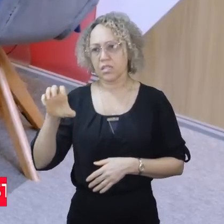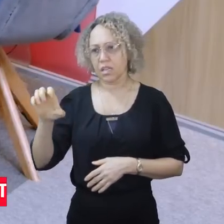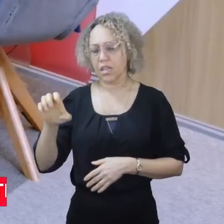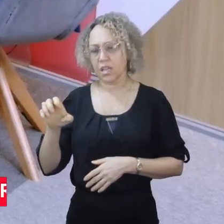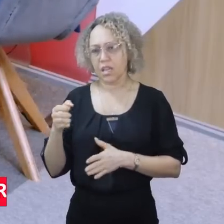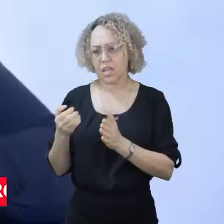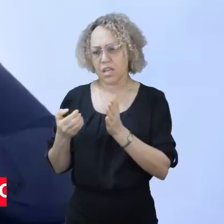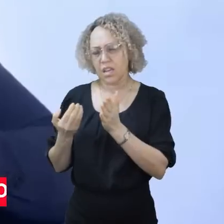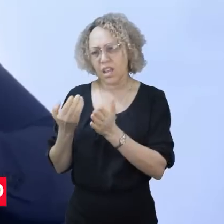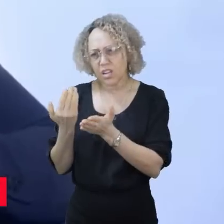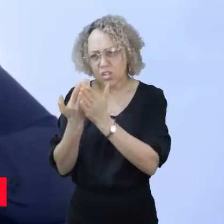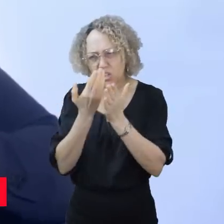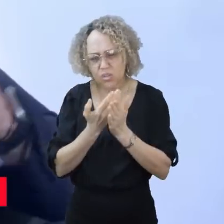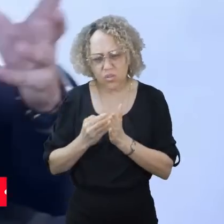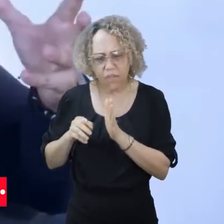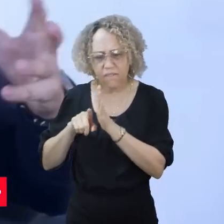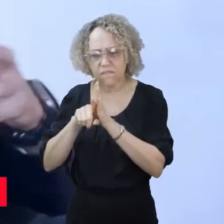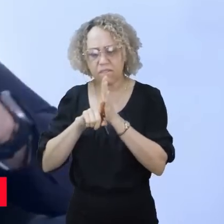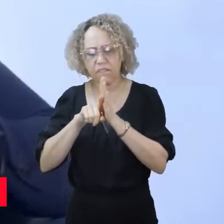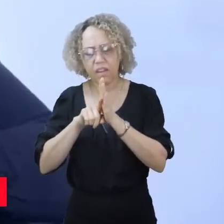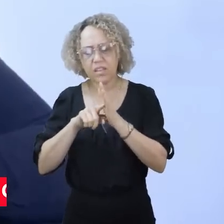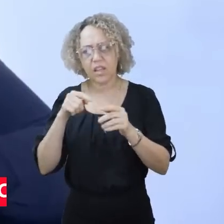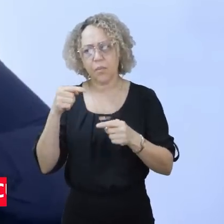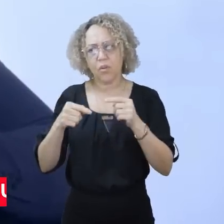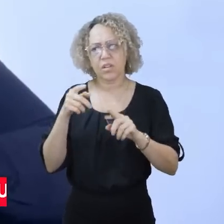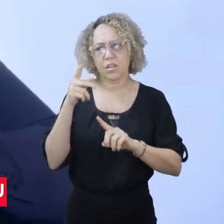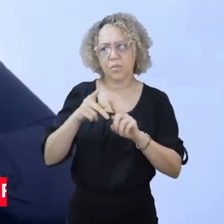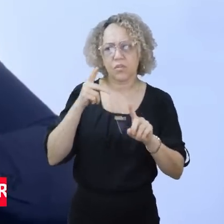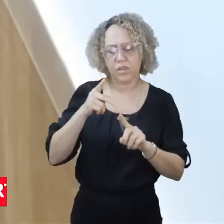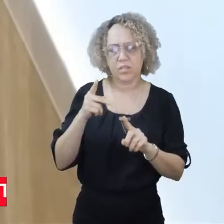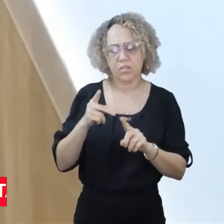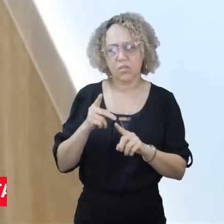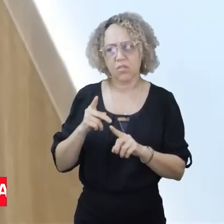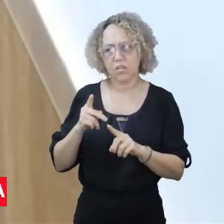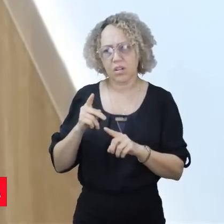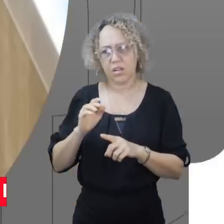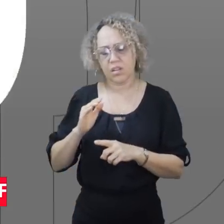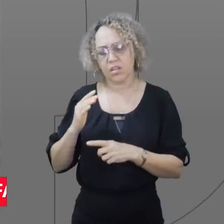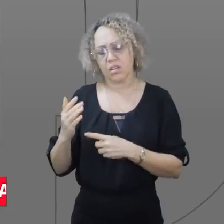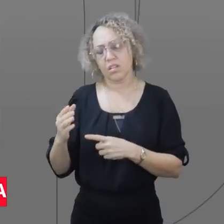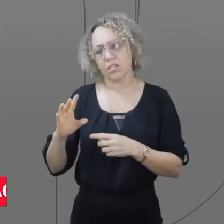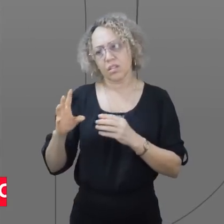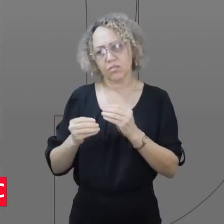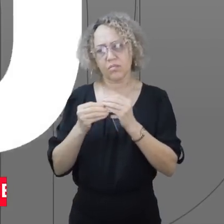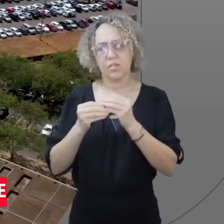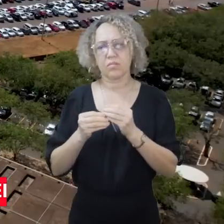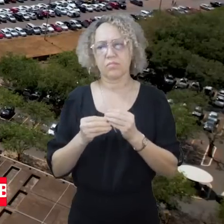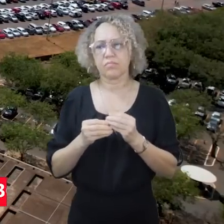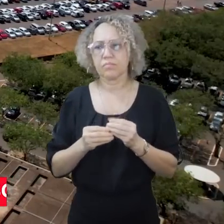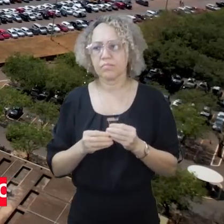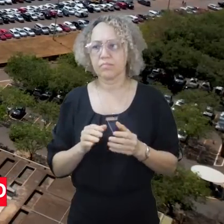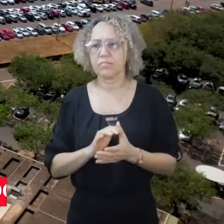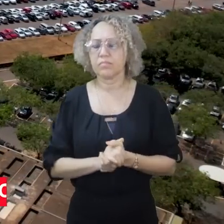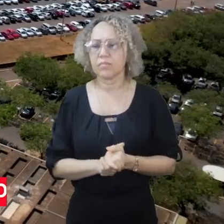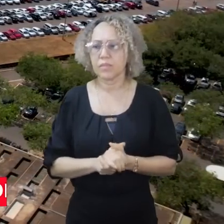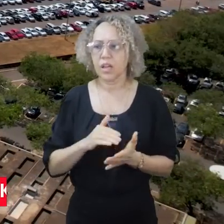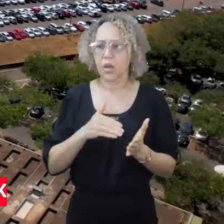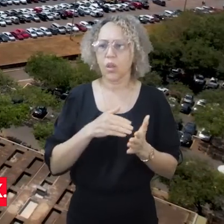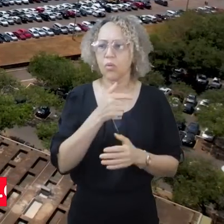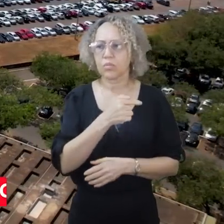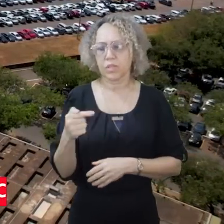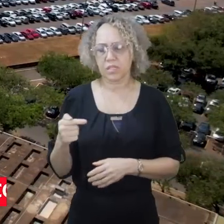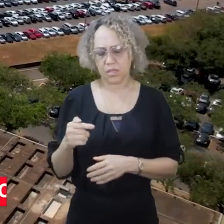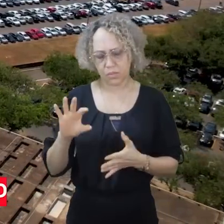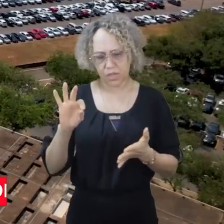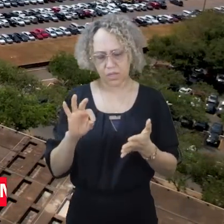cientista política e professora também, dando a sua contribuição aqui pra gente. Sancionada na última semana pelo